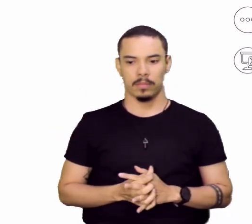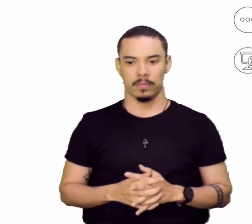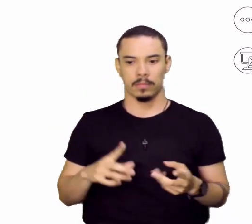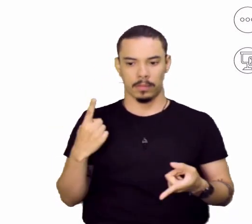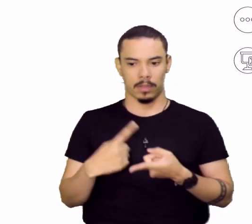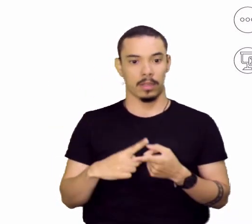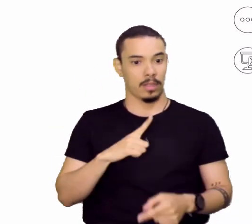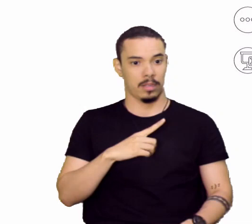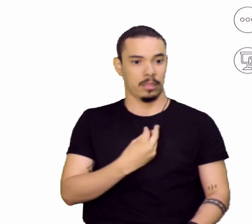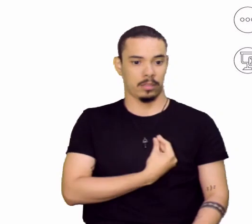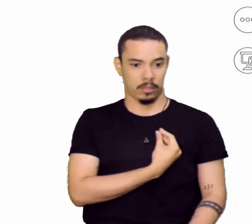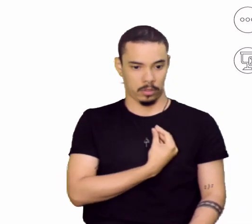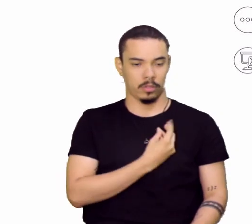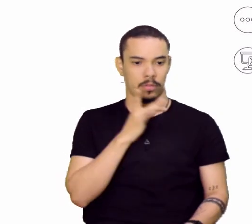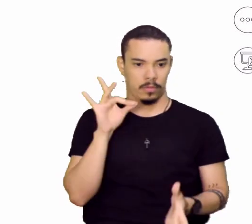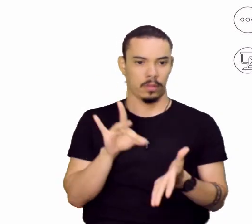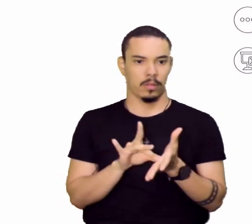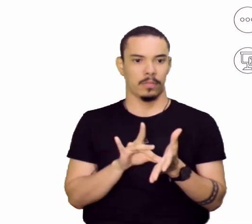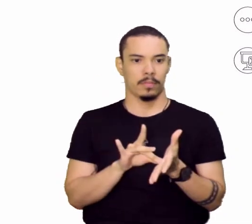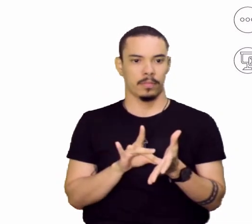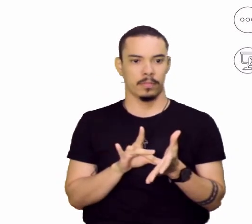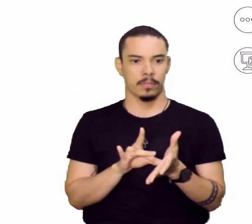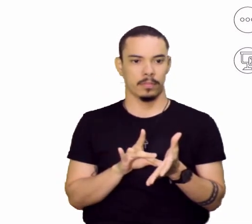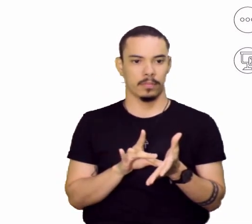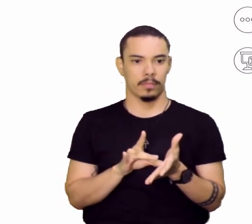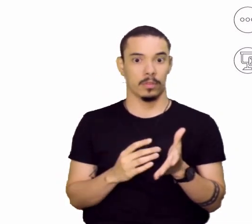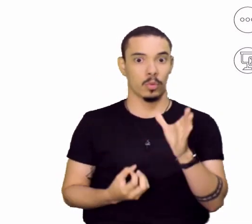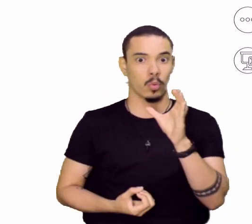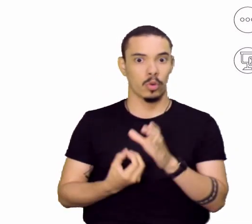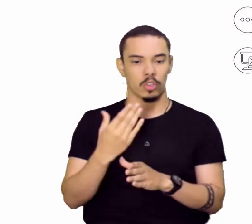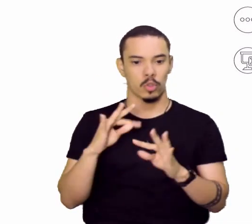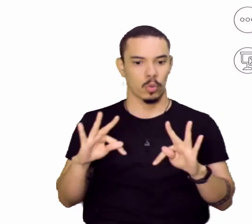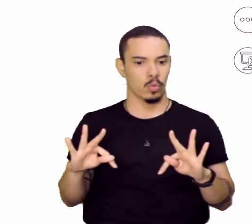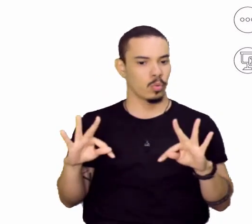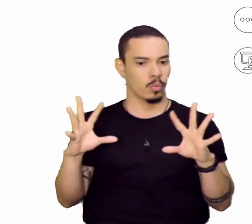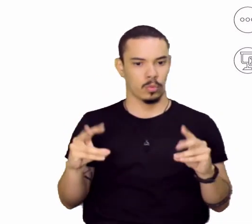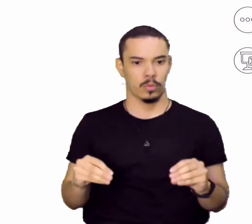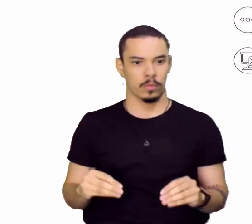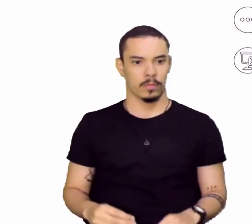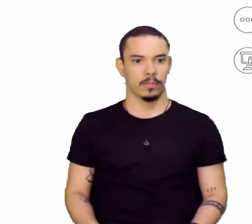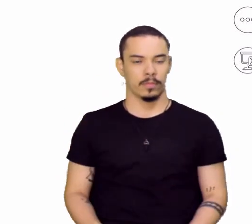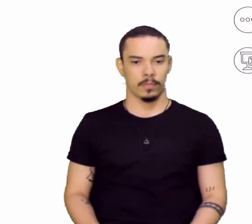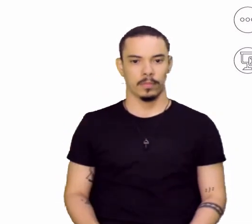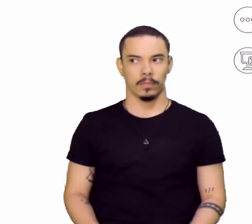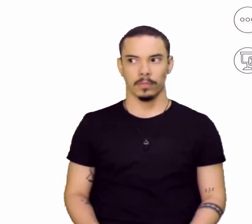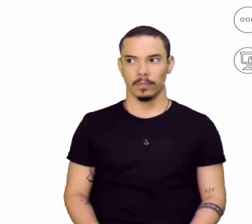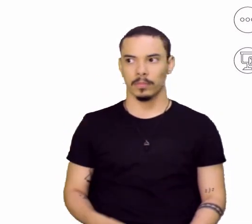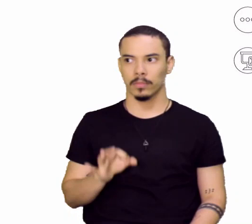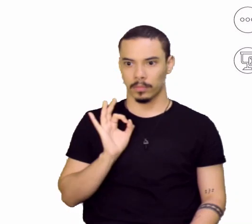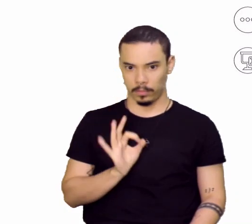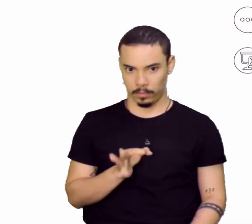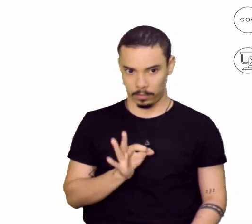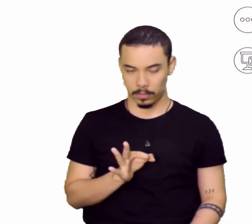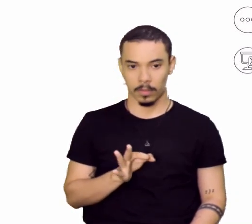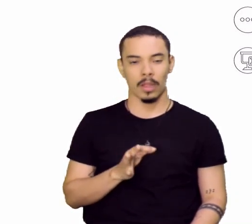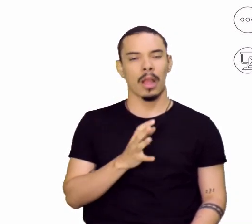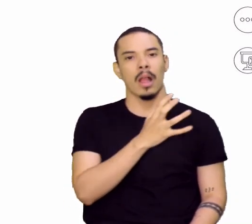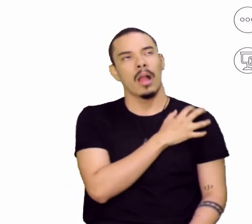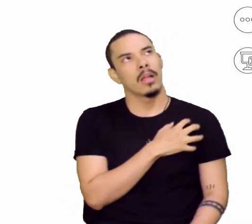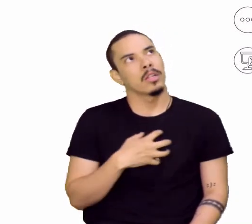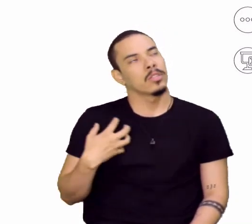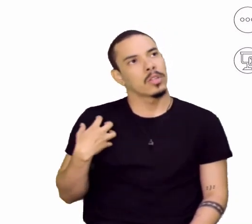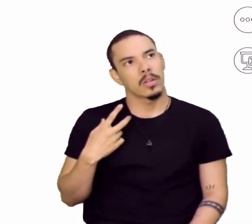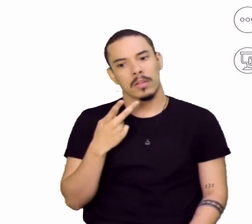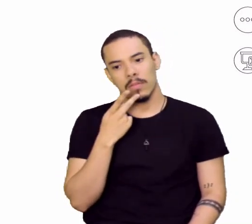uma materialidade real que originou tudo, que não é gerado por nada. No caso, Aristóteles vai dizer o